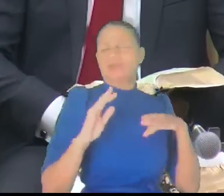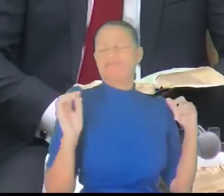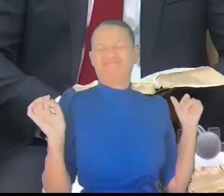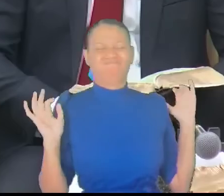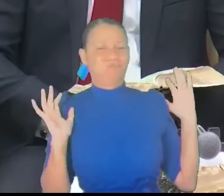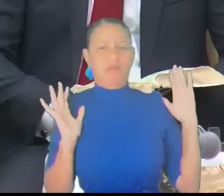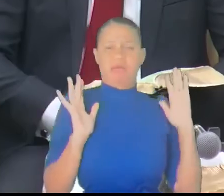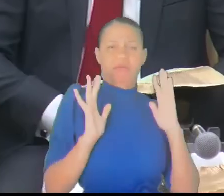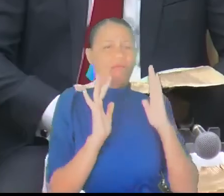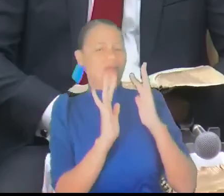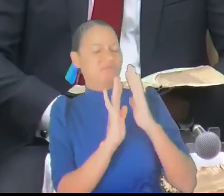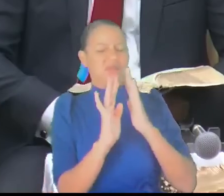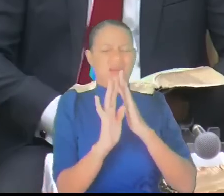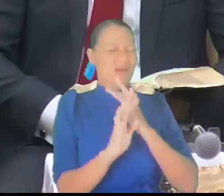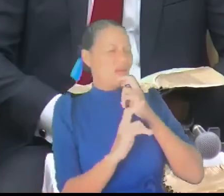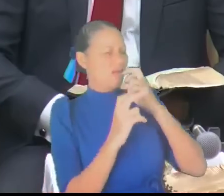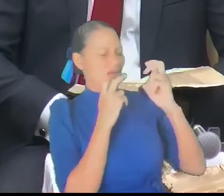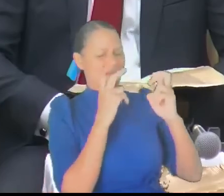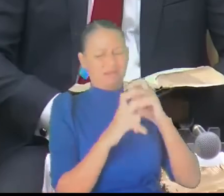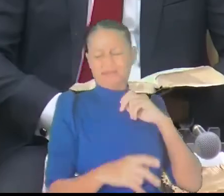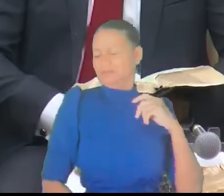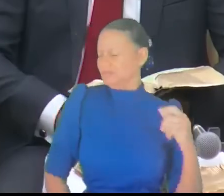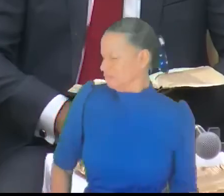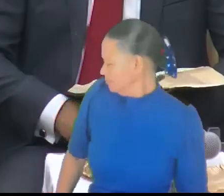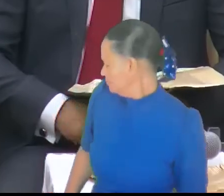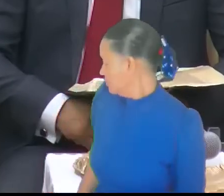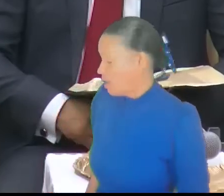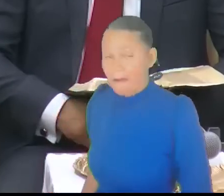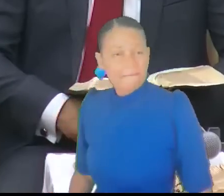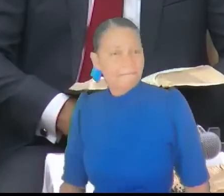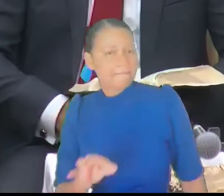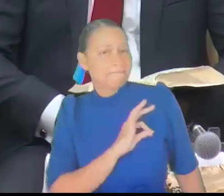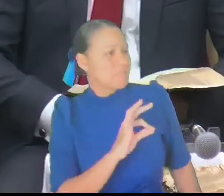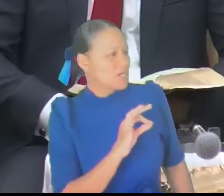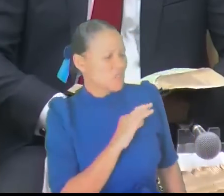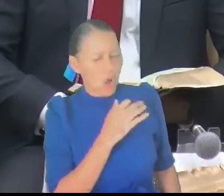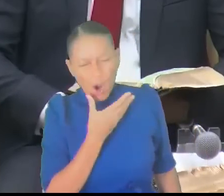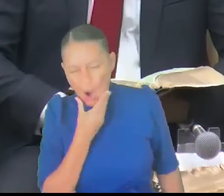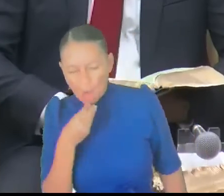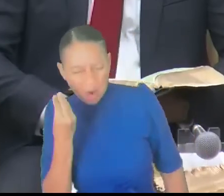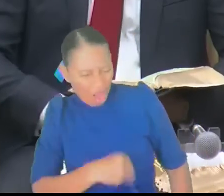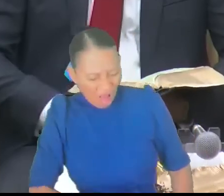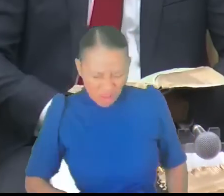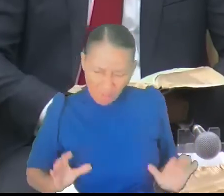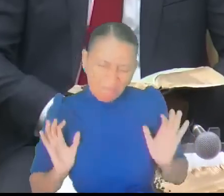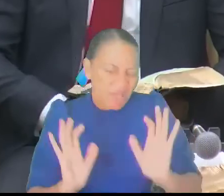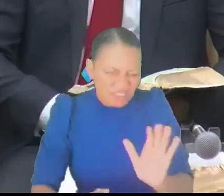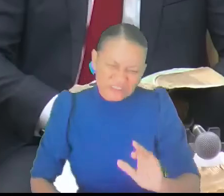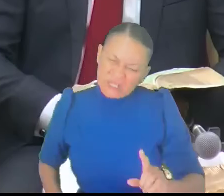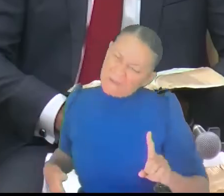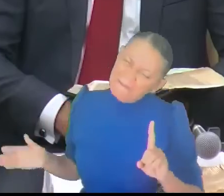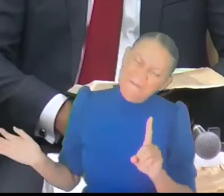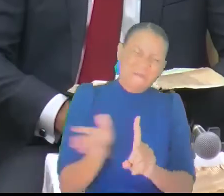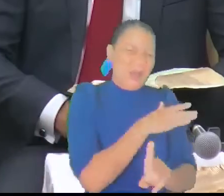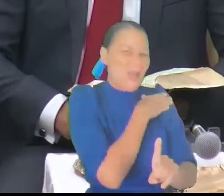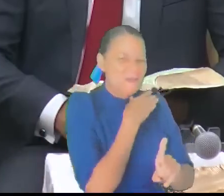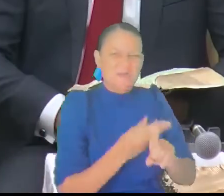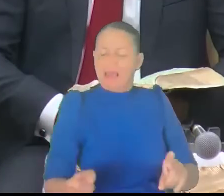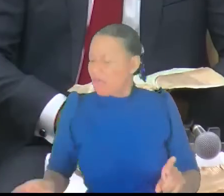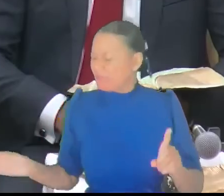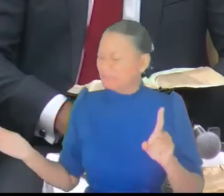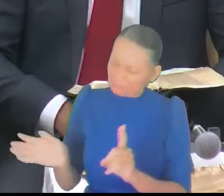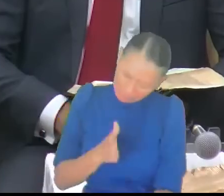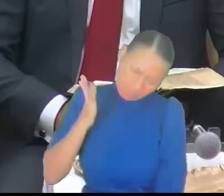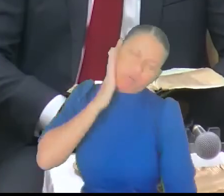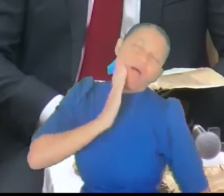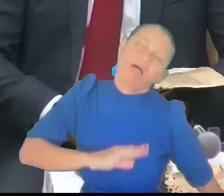e gritando, e quando ele olha para trás, lá vem a polícia com um ladrão, empurrando o ladrão, chutando o ladrão e dando tapas